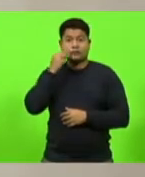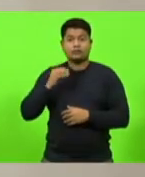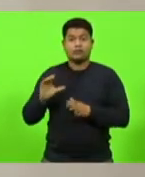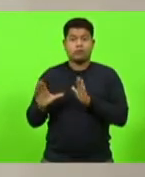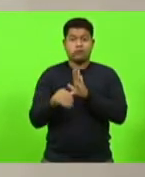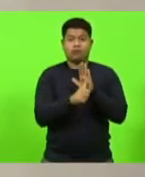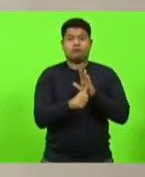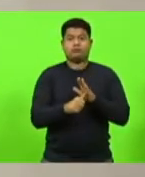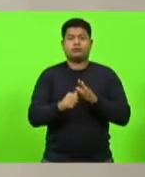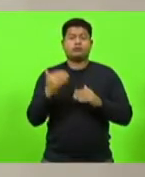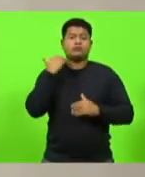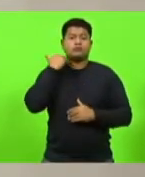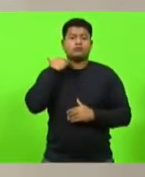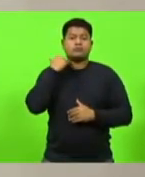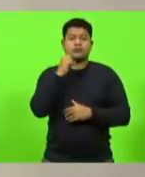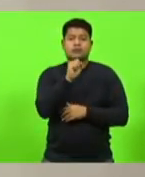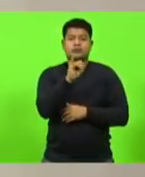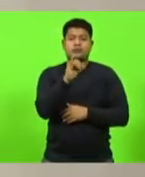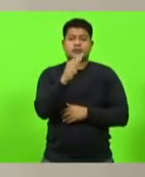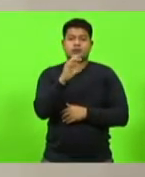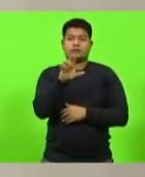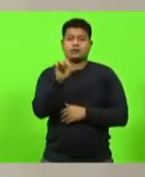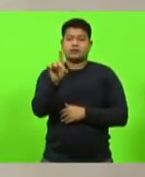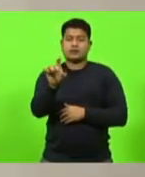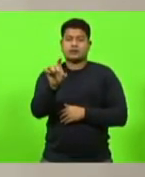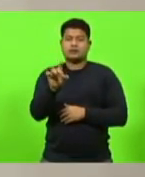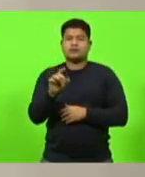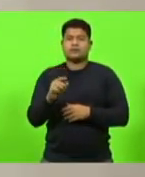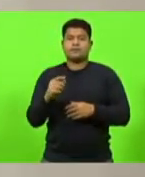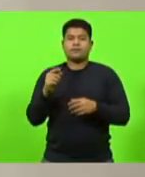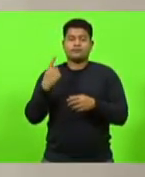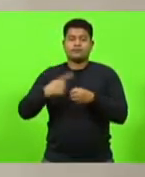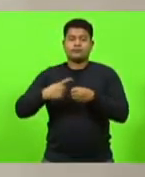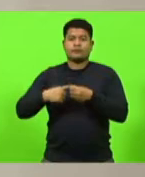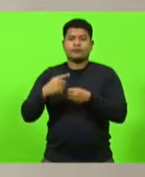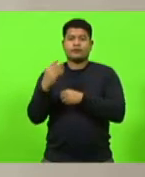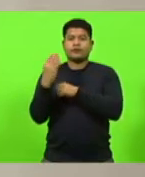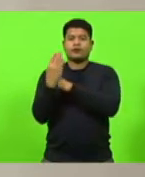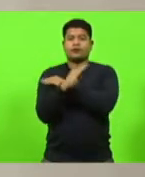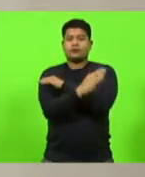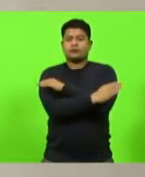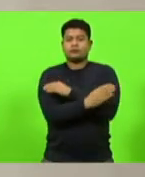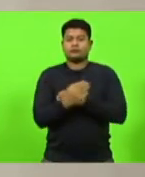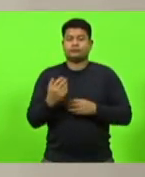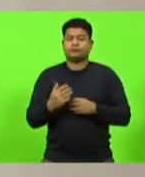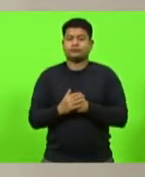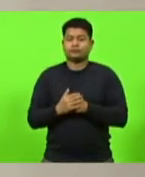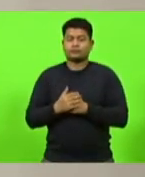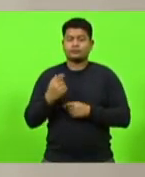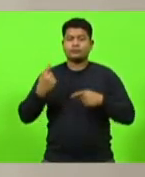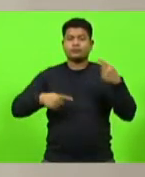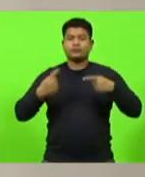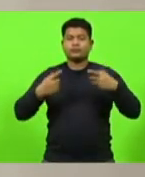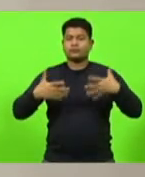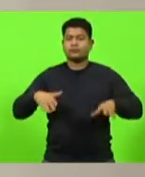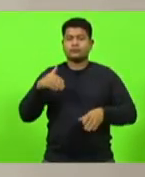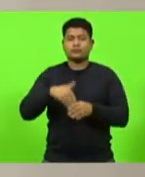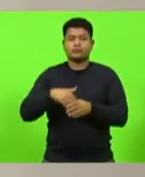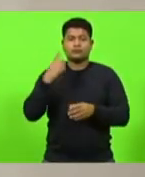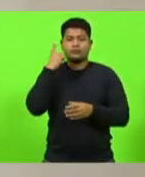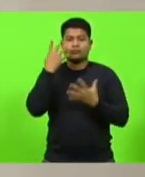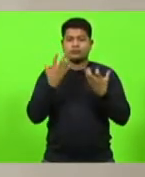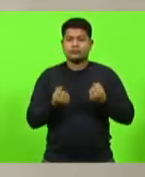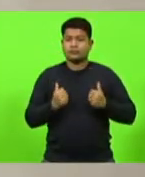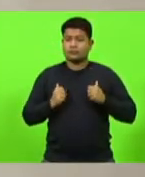São Martinho, em Tubarão. Em discussão. Não havendo quem queira discutir, em votação. Deputados que aprovam, permaneçam como se encontram. Aprovado